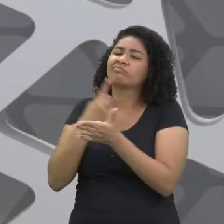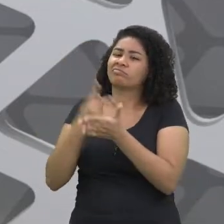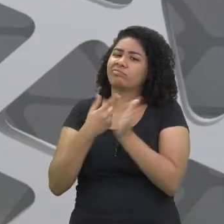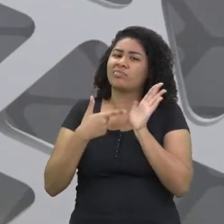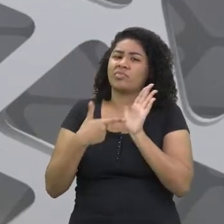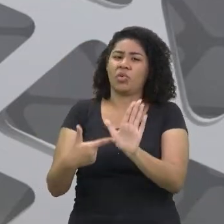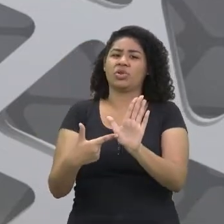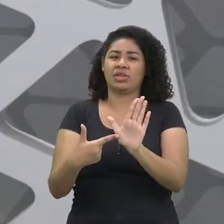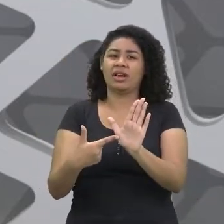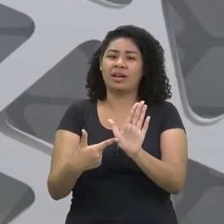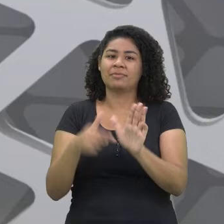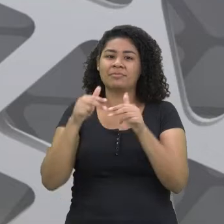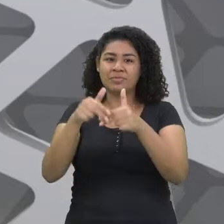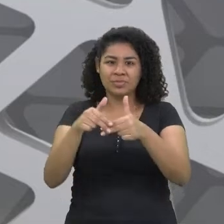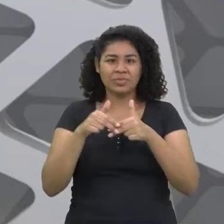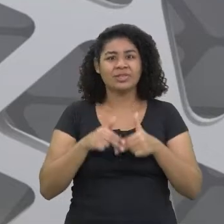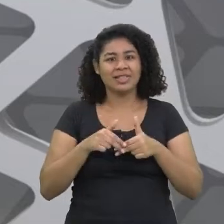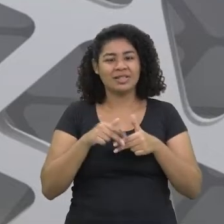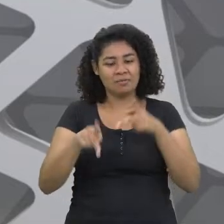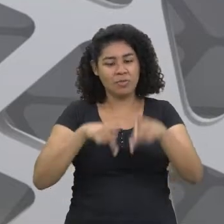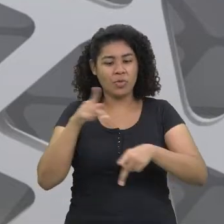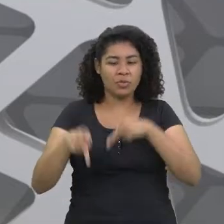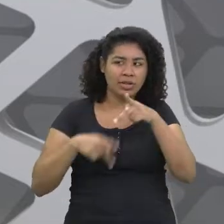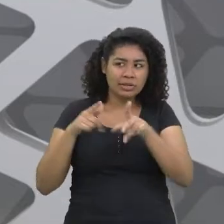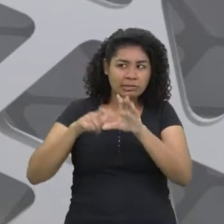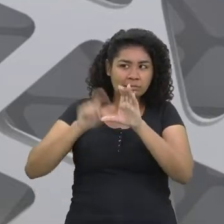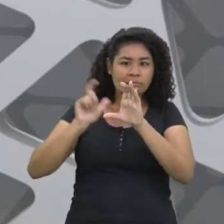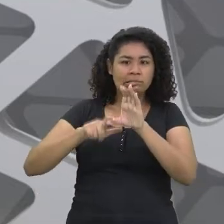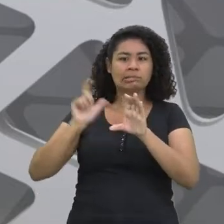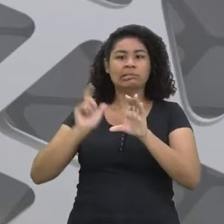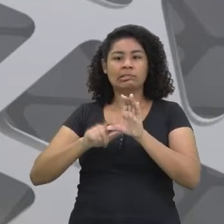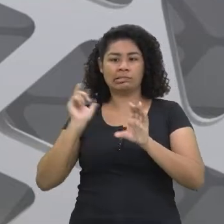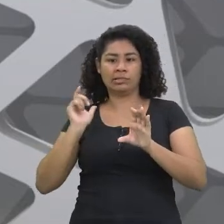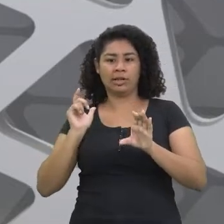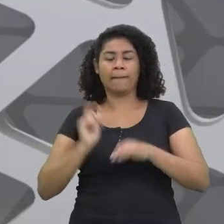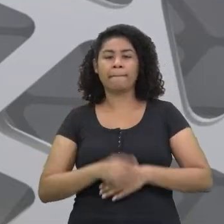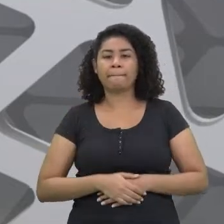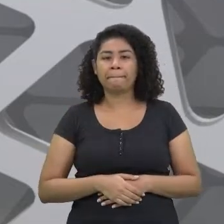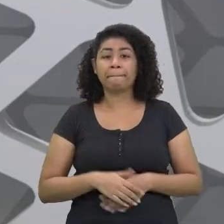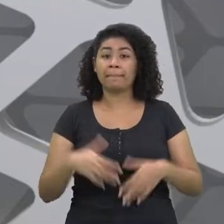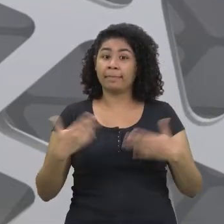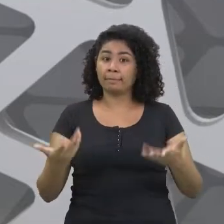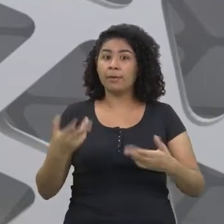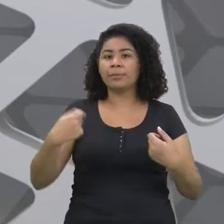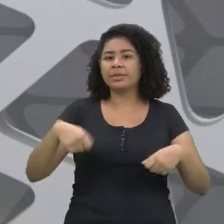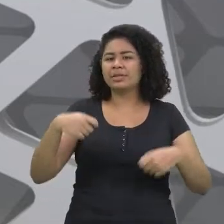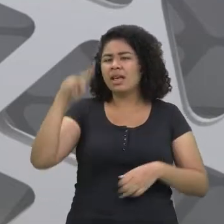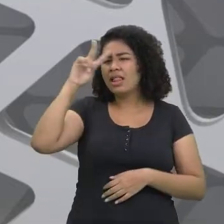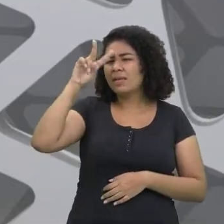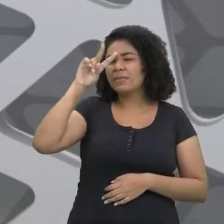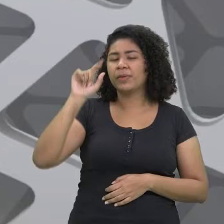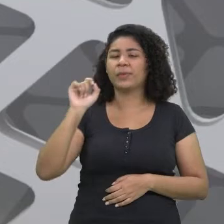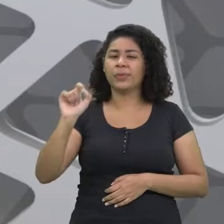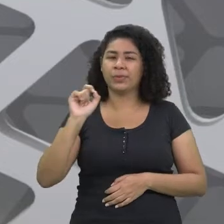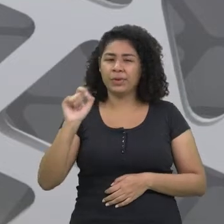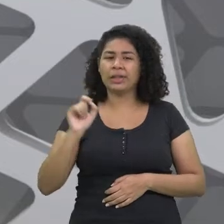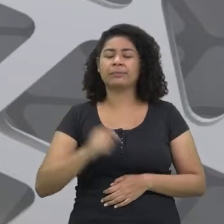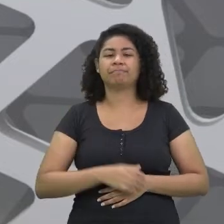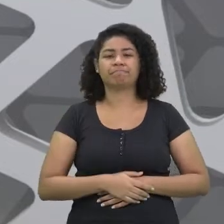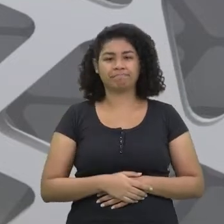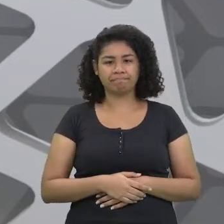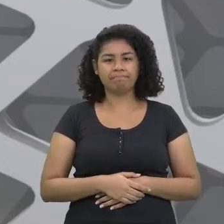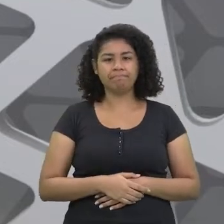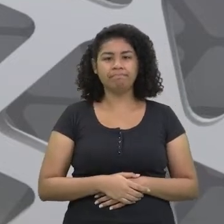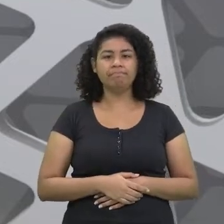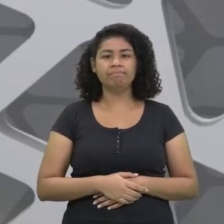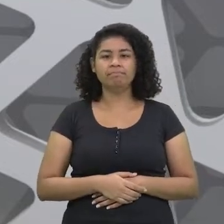da Igreja Católica e expô-los para a população. Mas, claro que nós temos que lembrar também que alguns fatos, para que isso acontecesse,